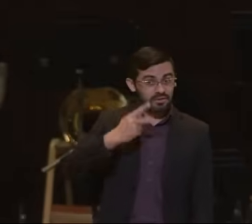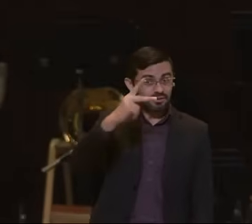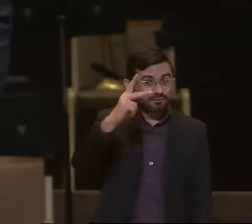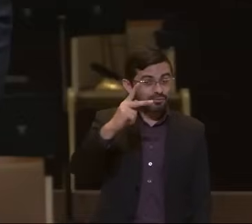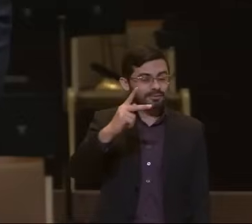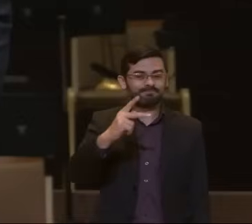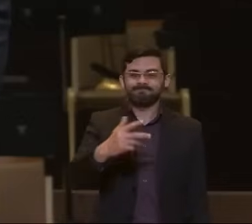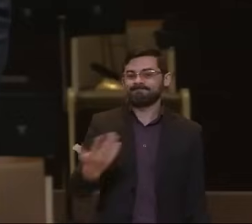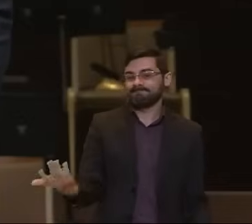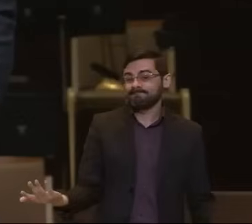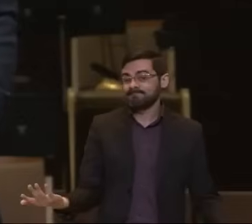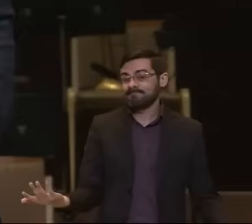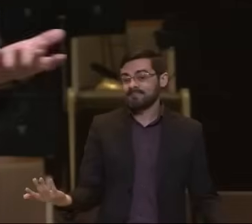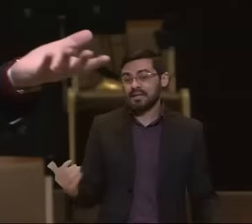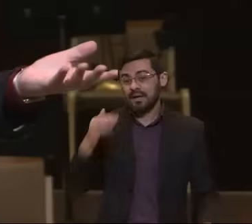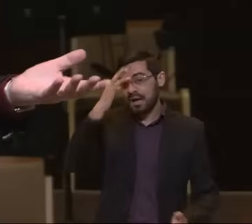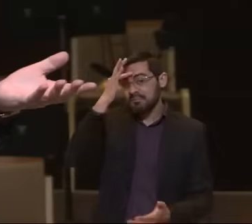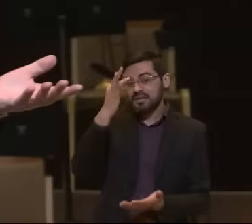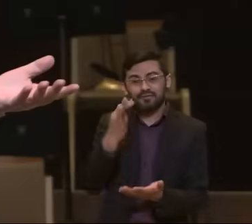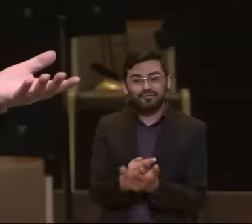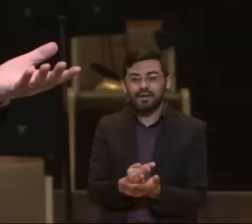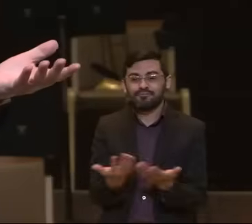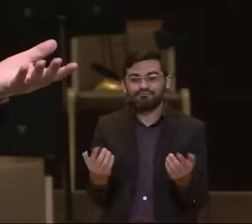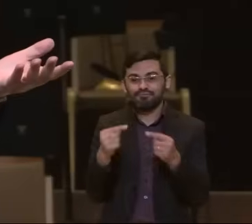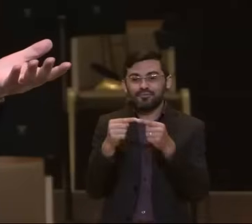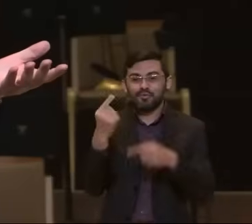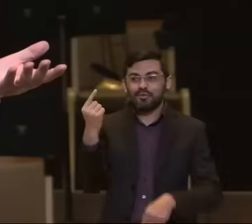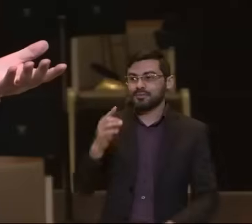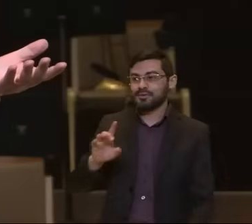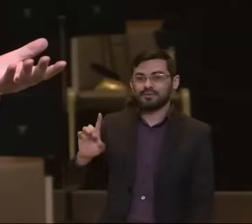vida, a minha fé não tem sentido.